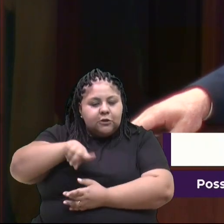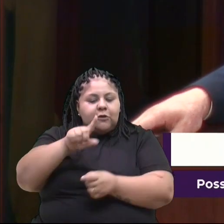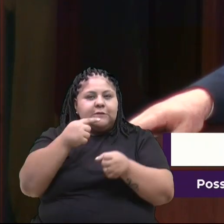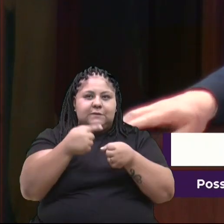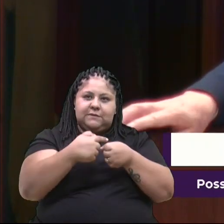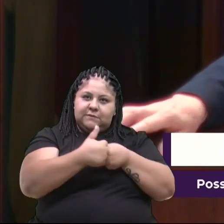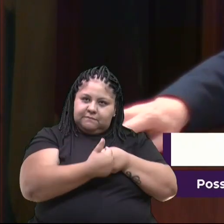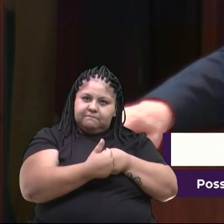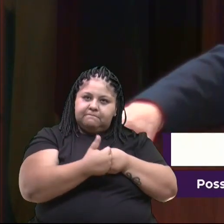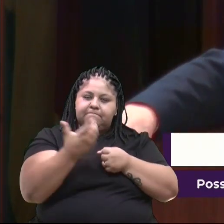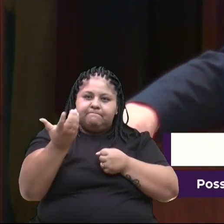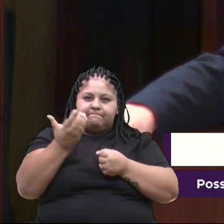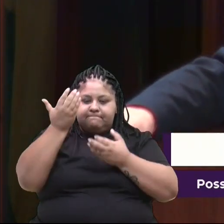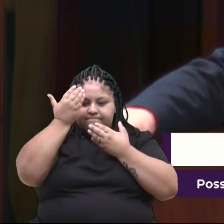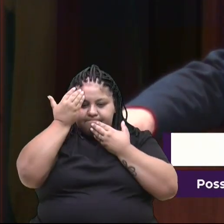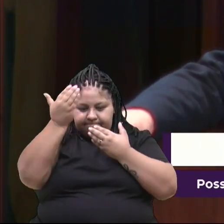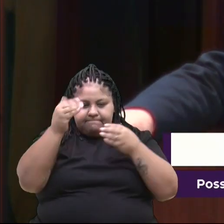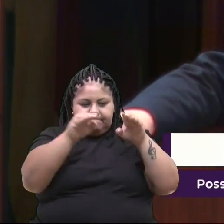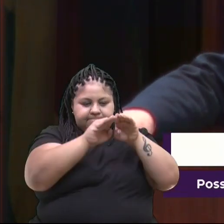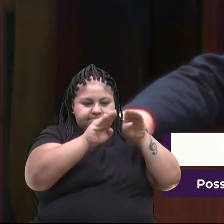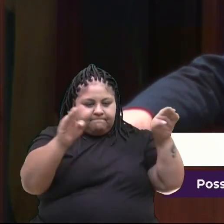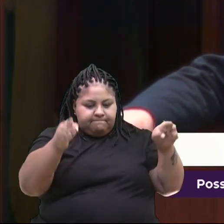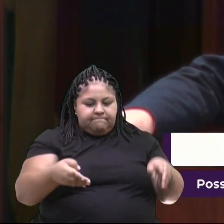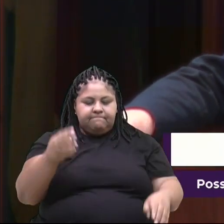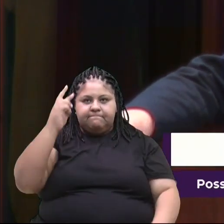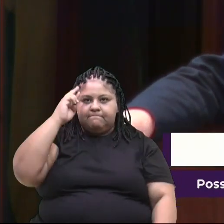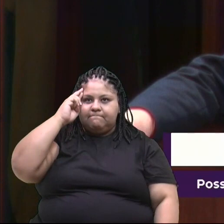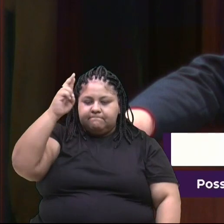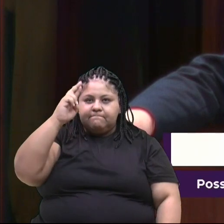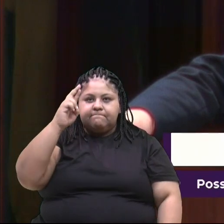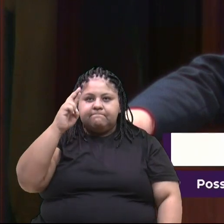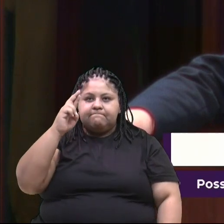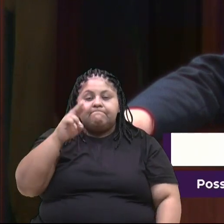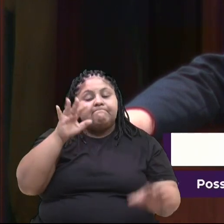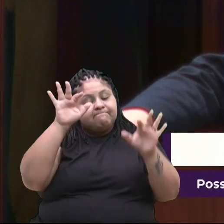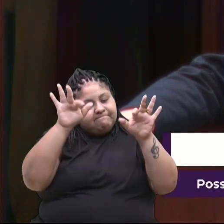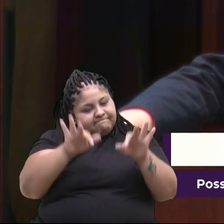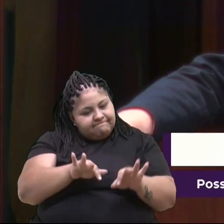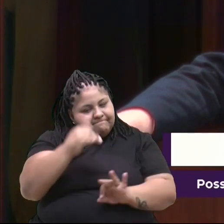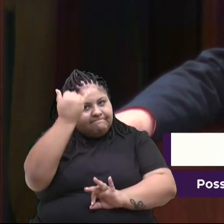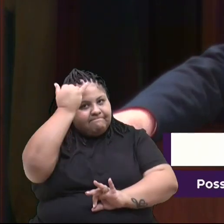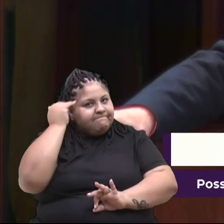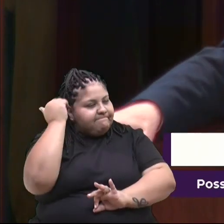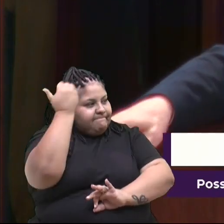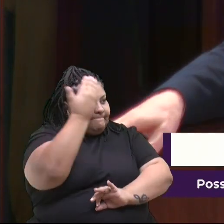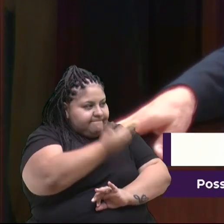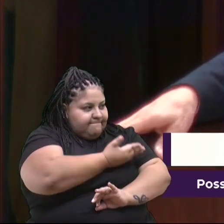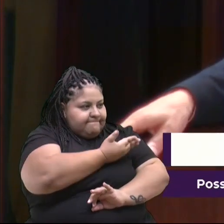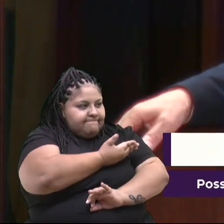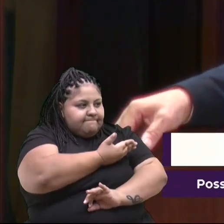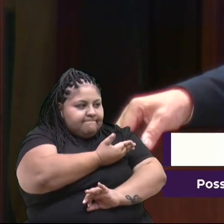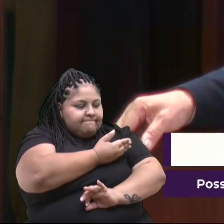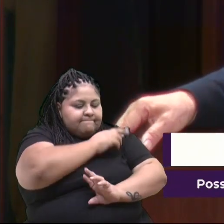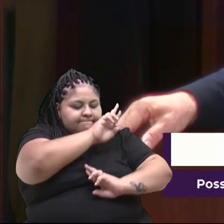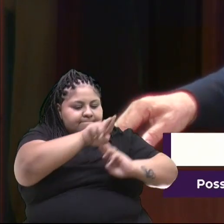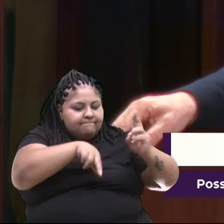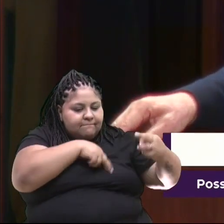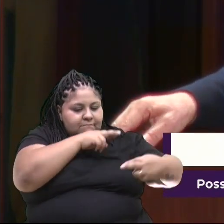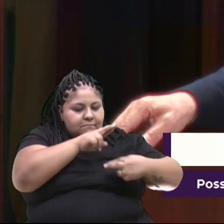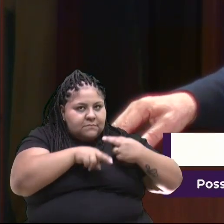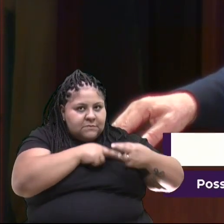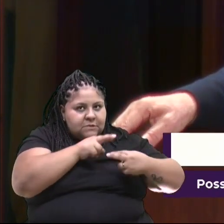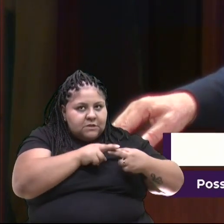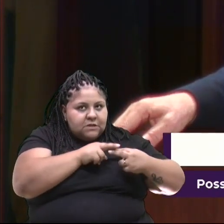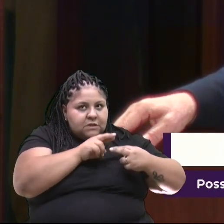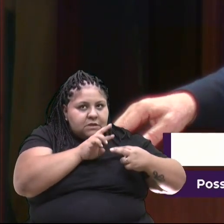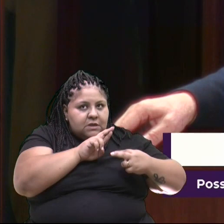cidade. Quero agradecer à mesa diretora que se despede, vereador D'Ambrós, na tua pessoa, pela relação republicana